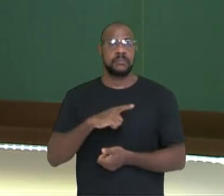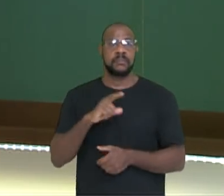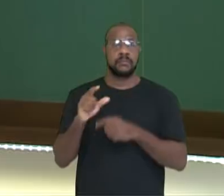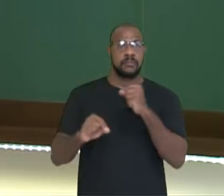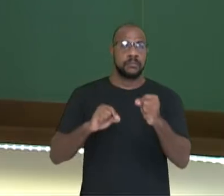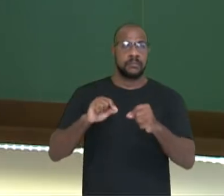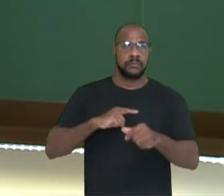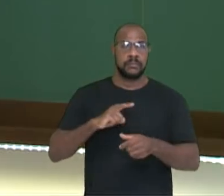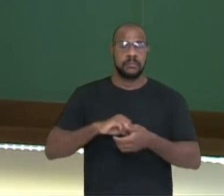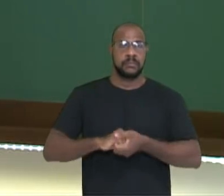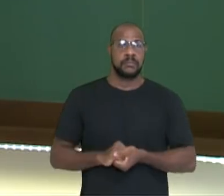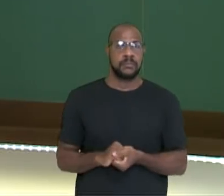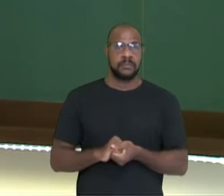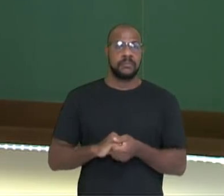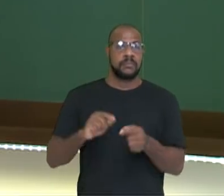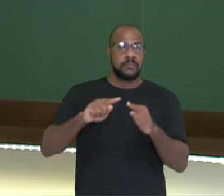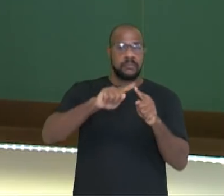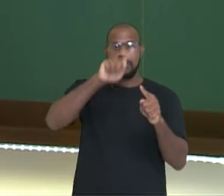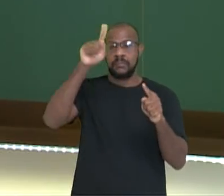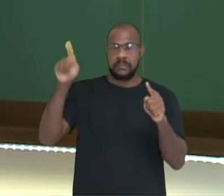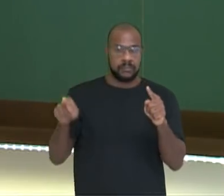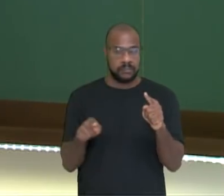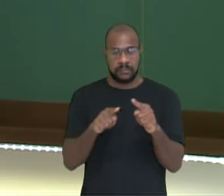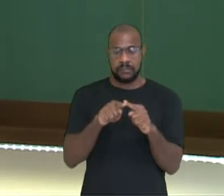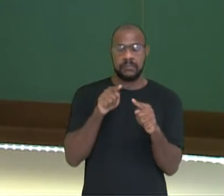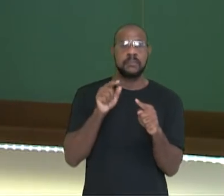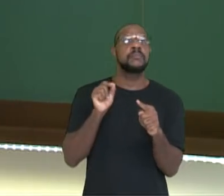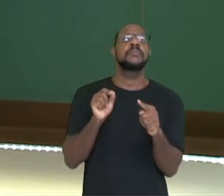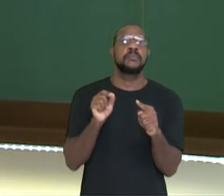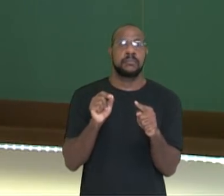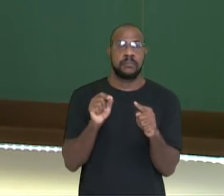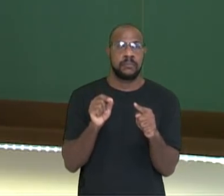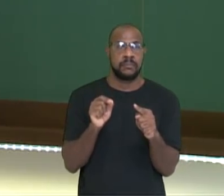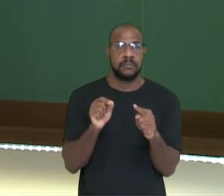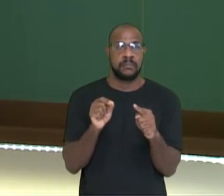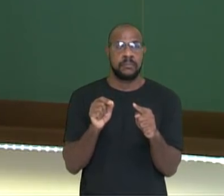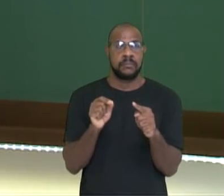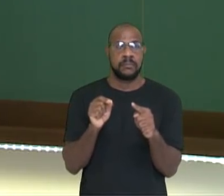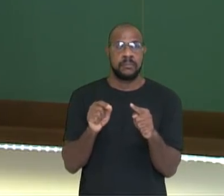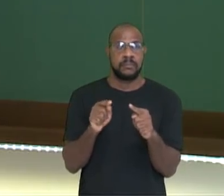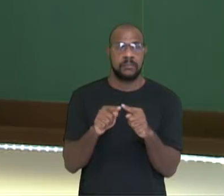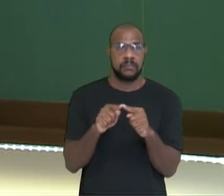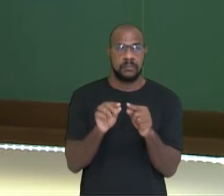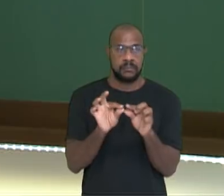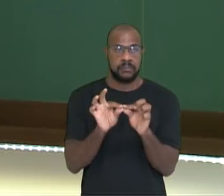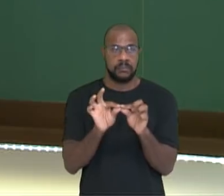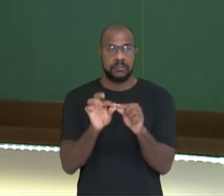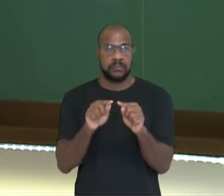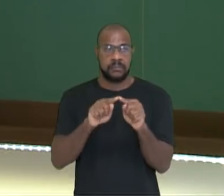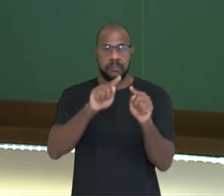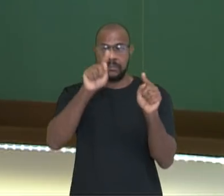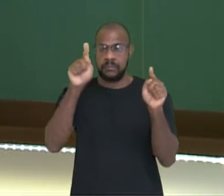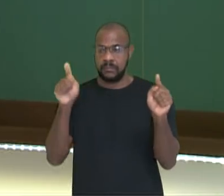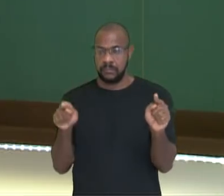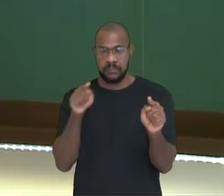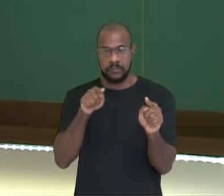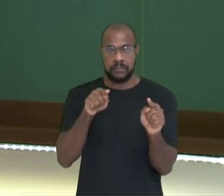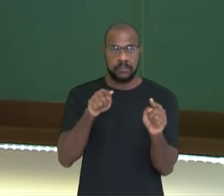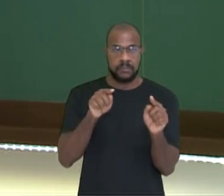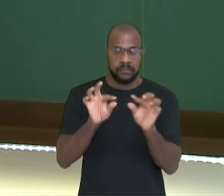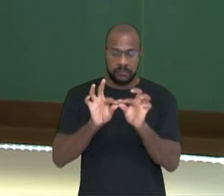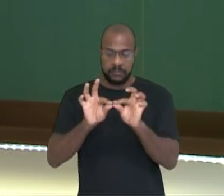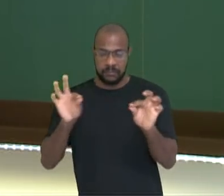medidas de arcos. O que são os arcos? O arco é aquela medida que está sobre a